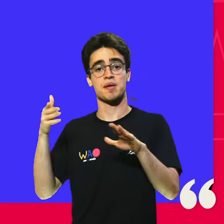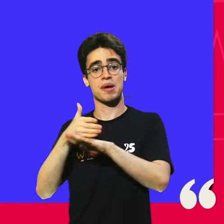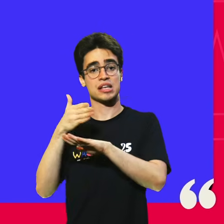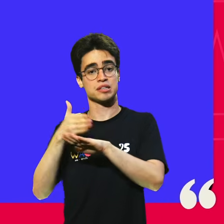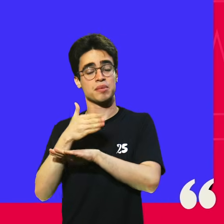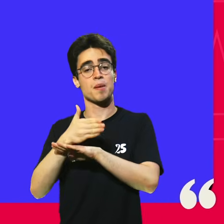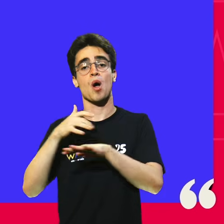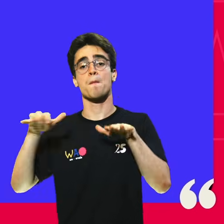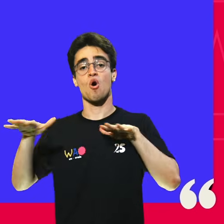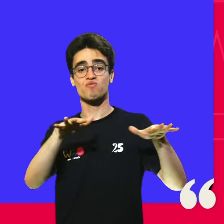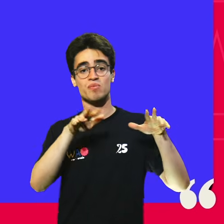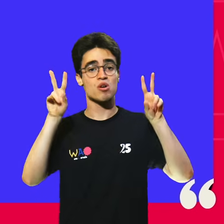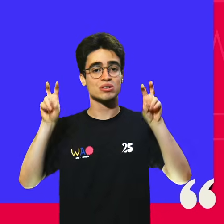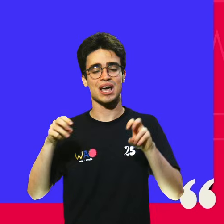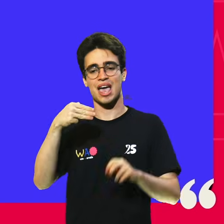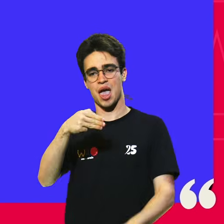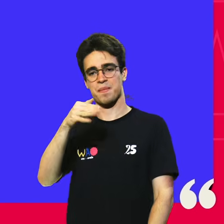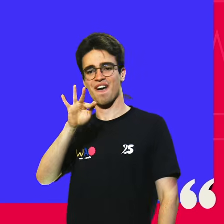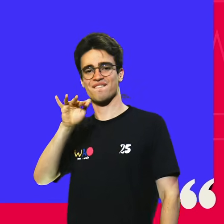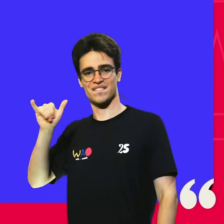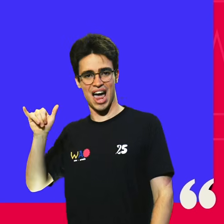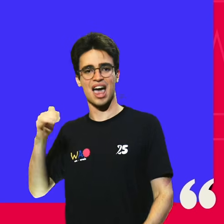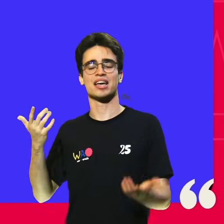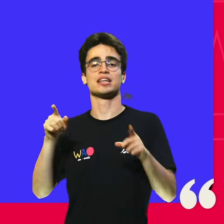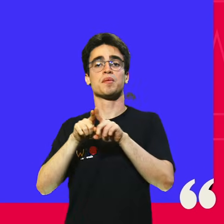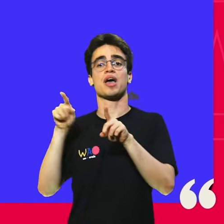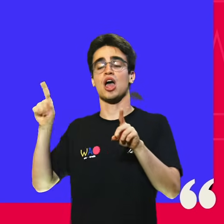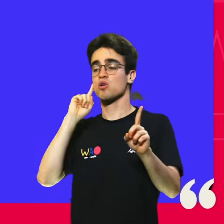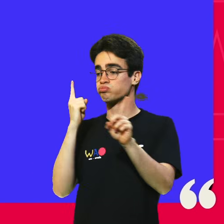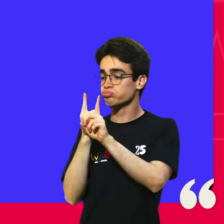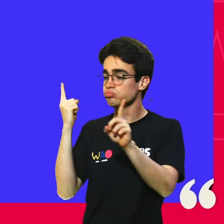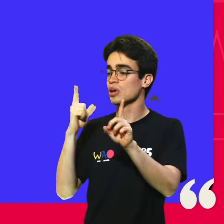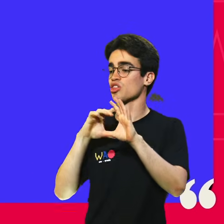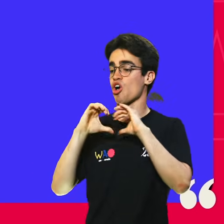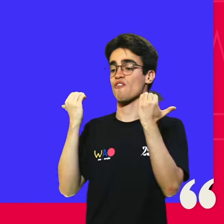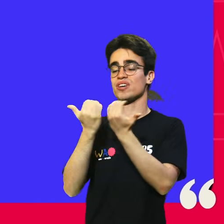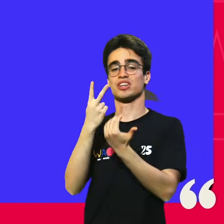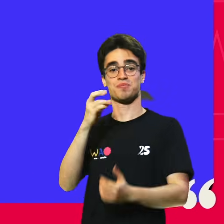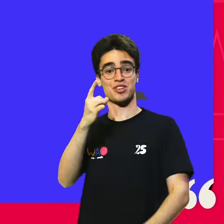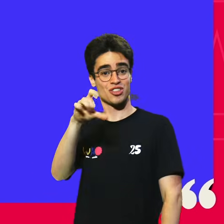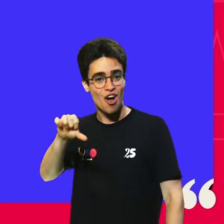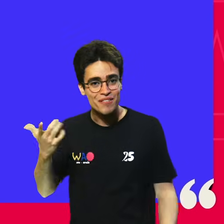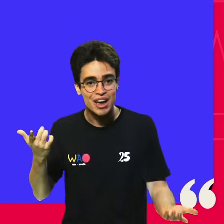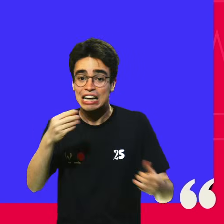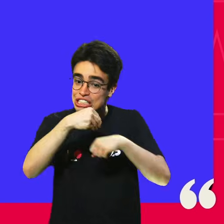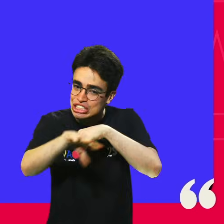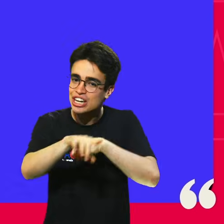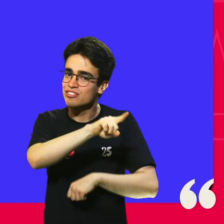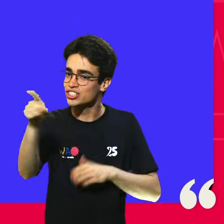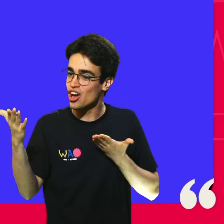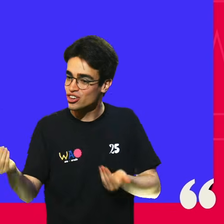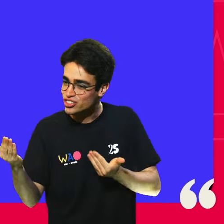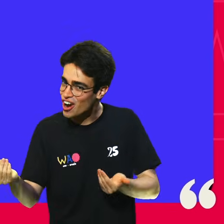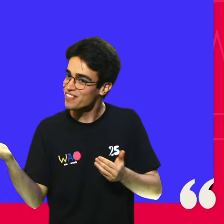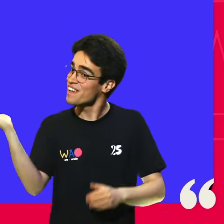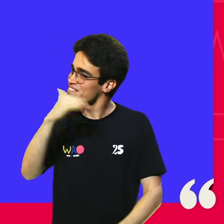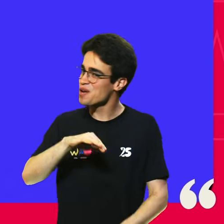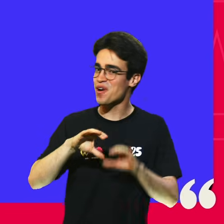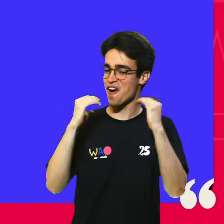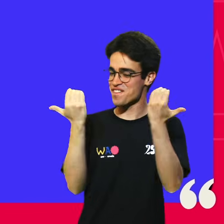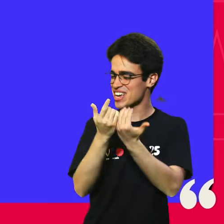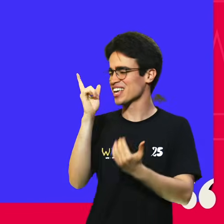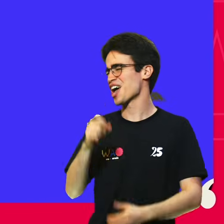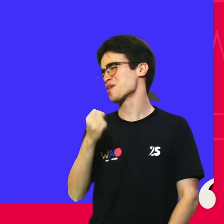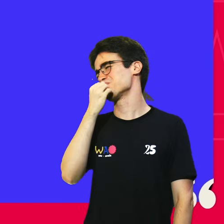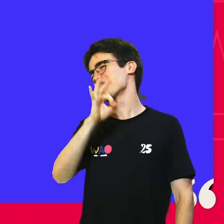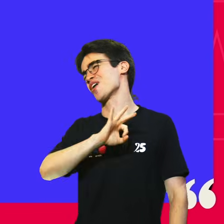e eles se conheceram em um congresso, em uma conferência em 2019. Fica a dica para os jovens que estão aqui, conferência é tudo de bom,